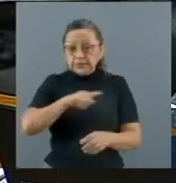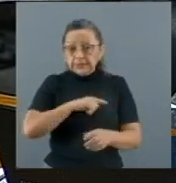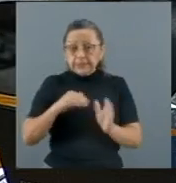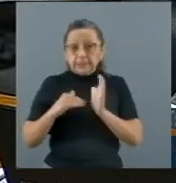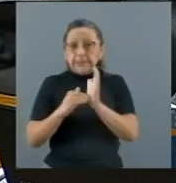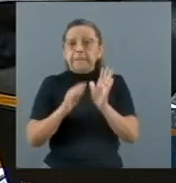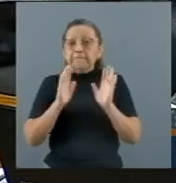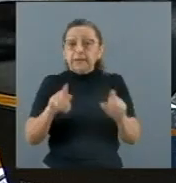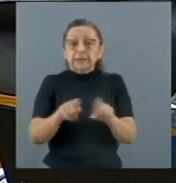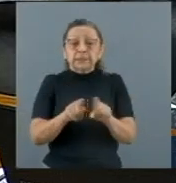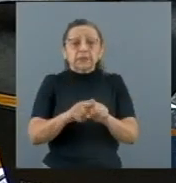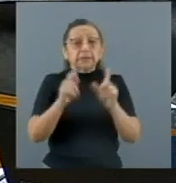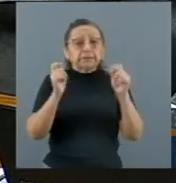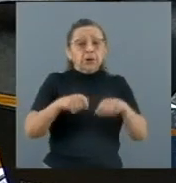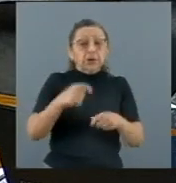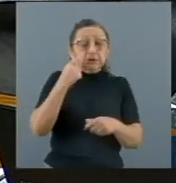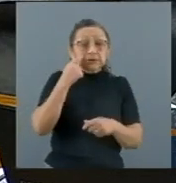extrair